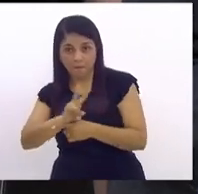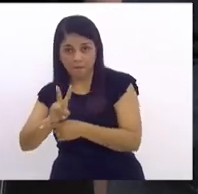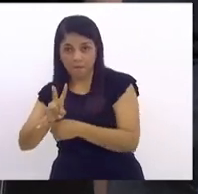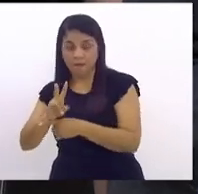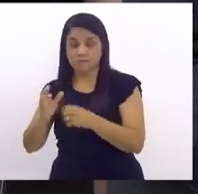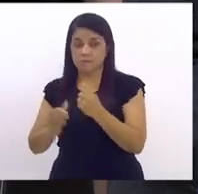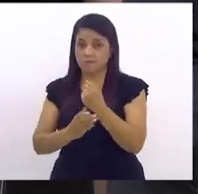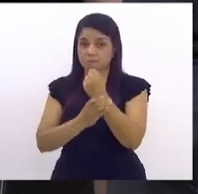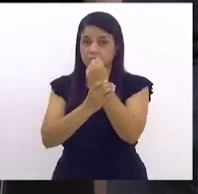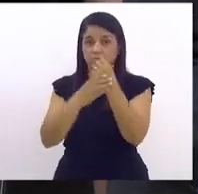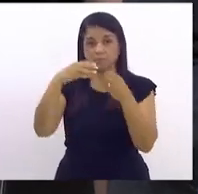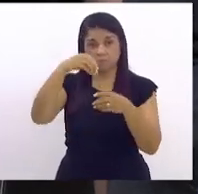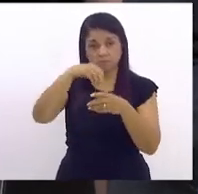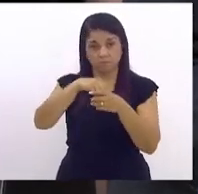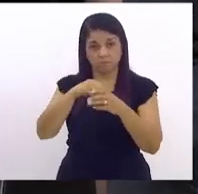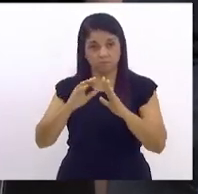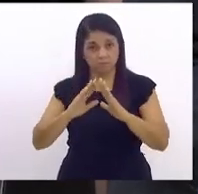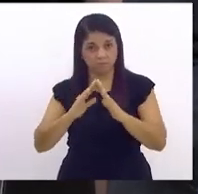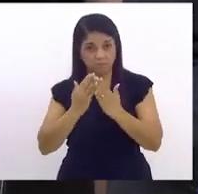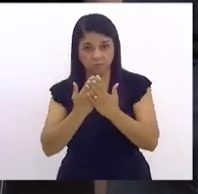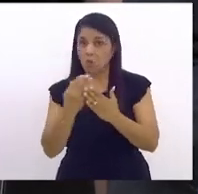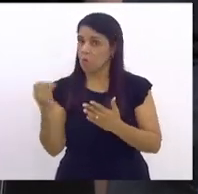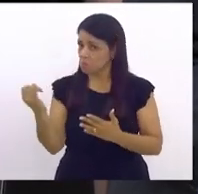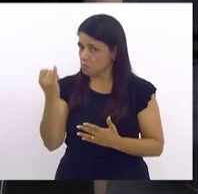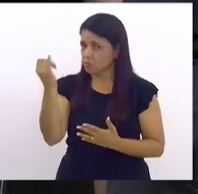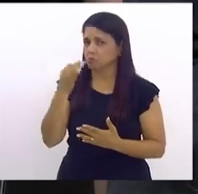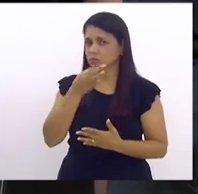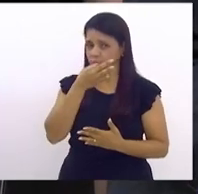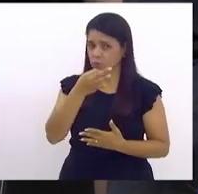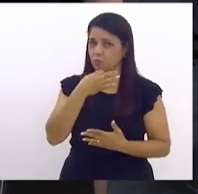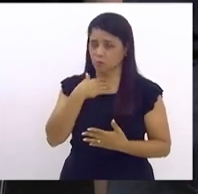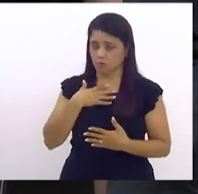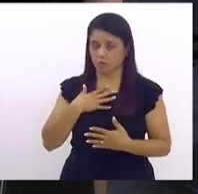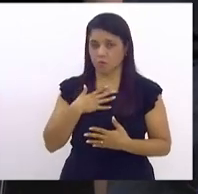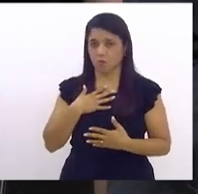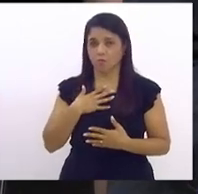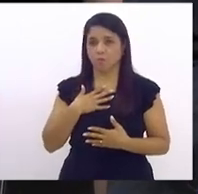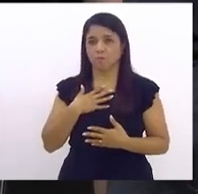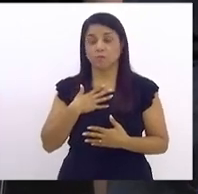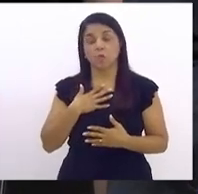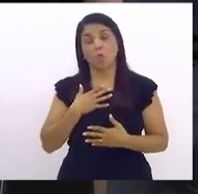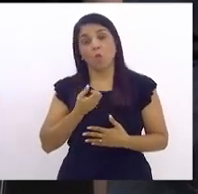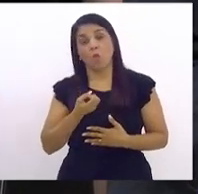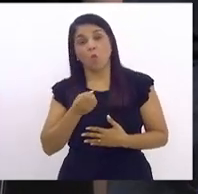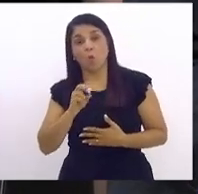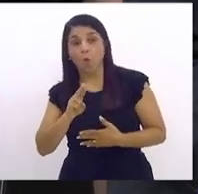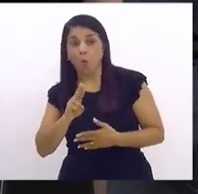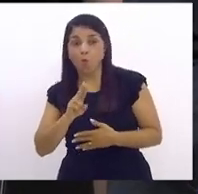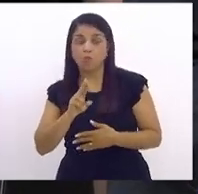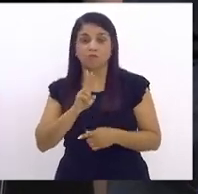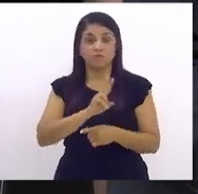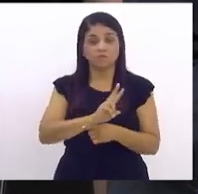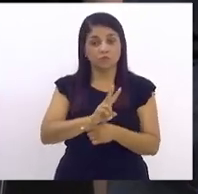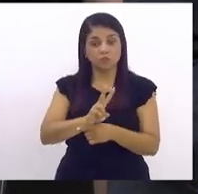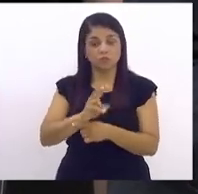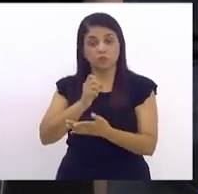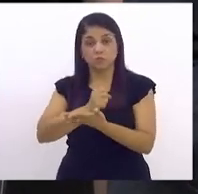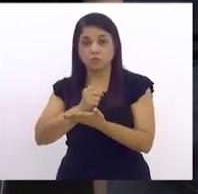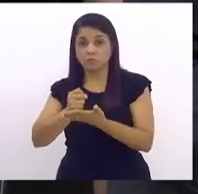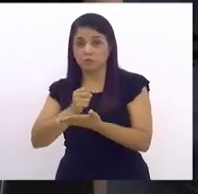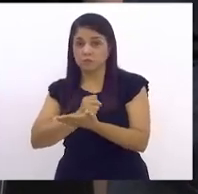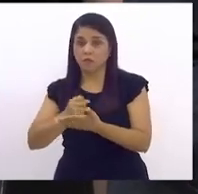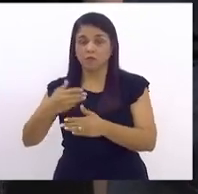nas escolas, que eu acho que é importante, ou se seriam realmente vigilantes contratados